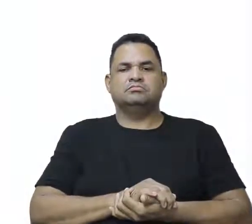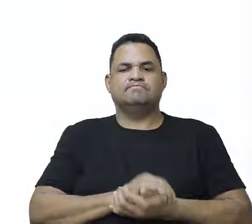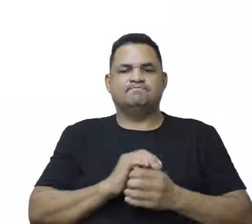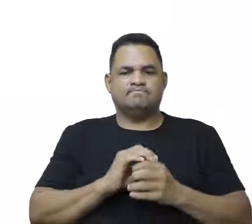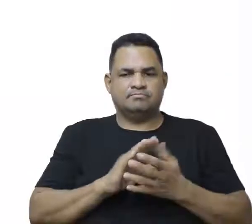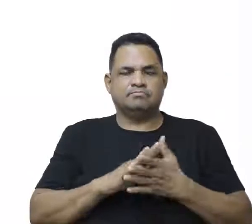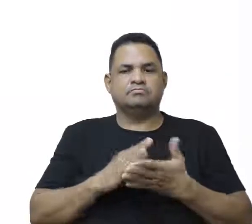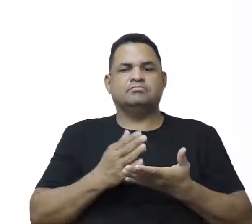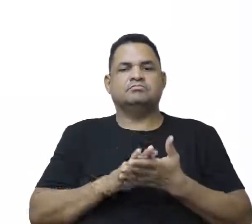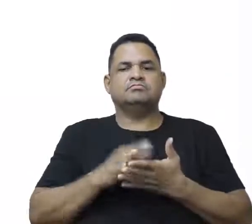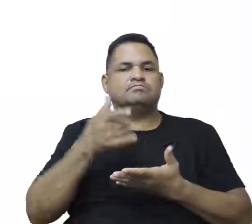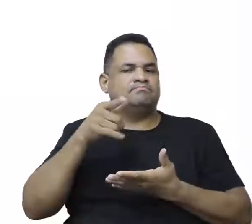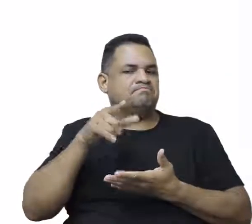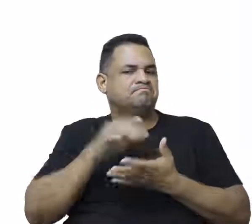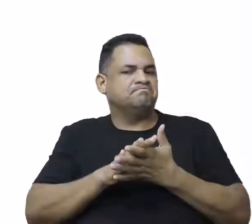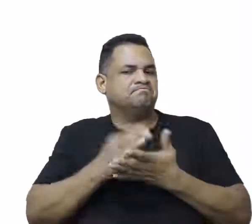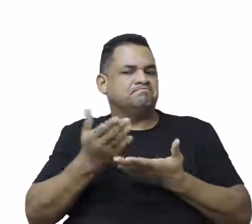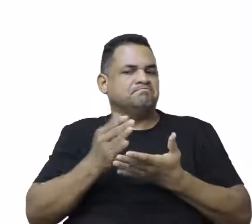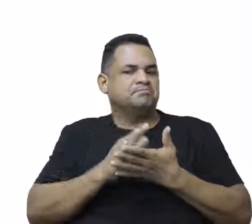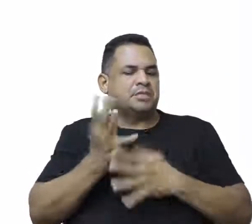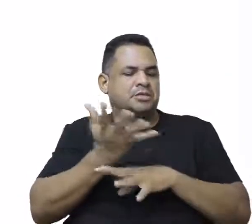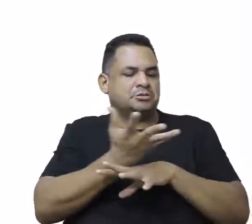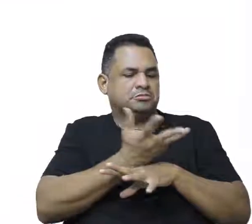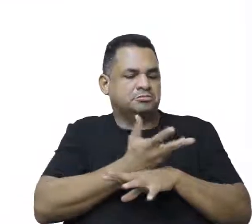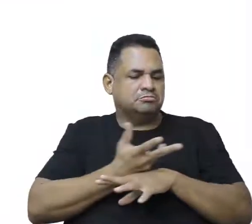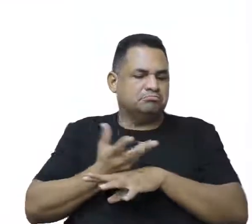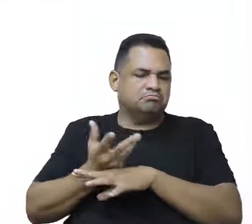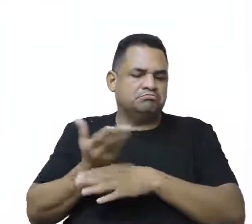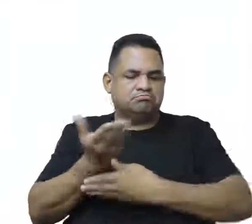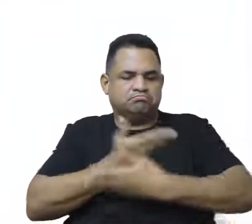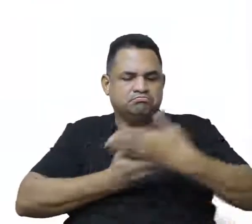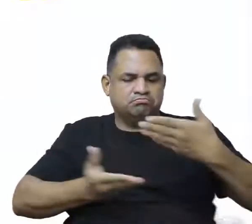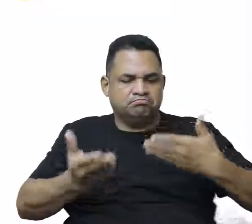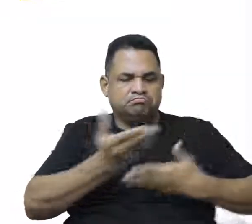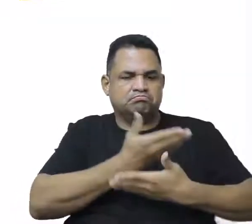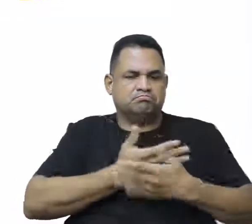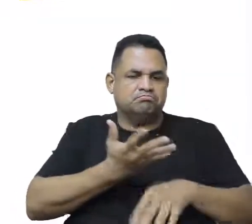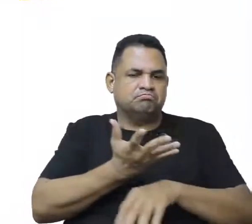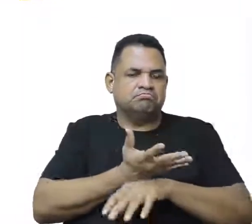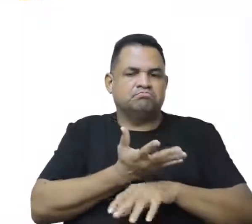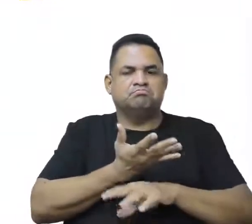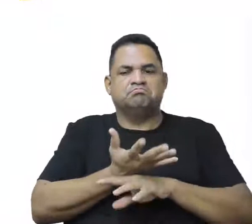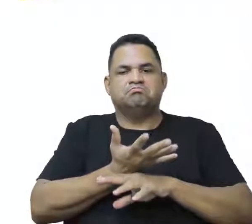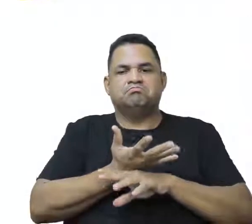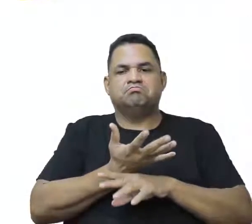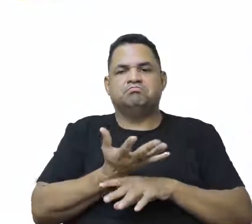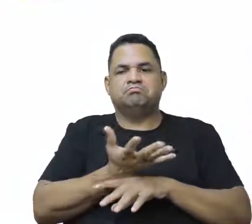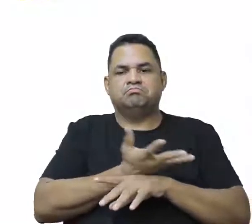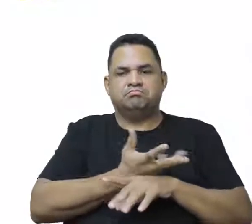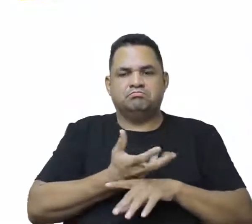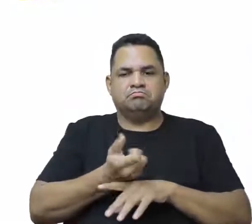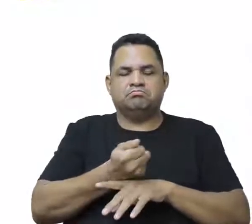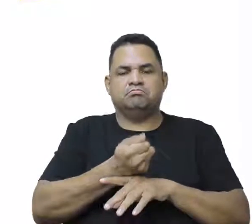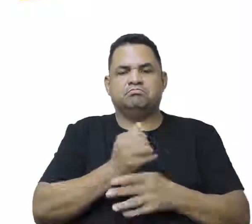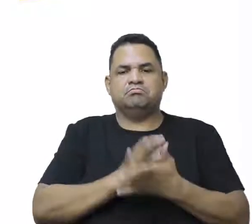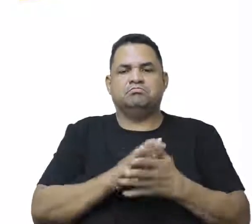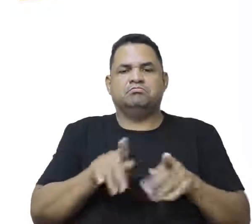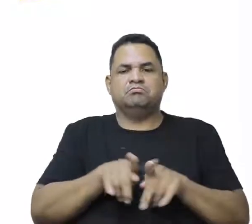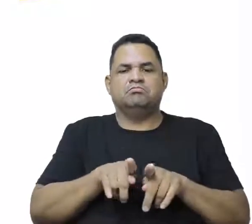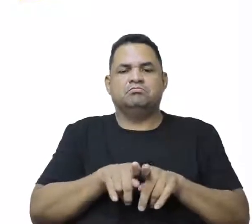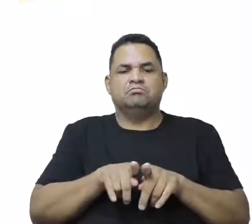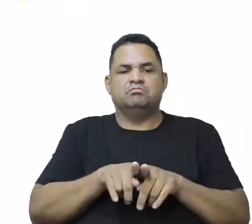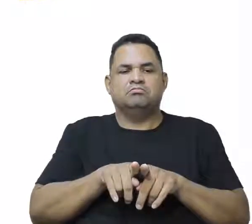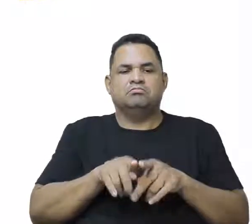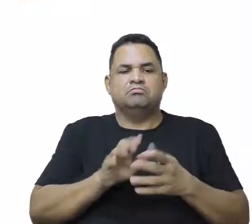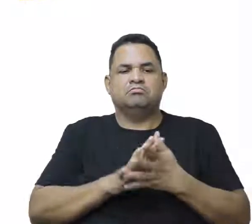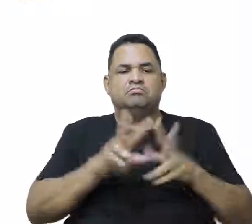serve para reforçar o caráter interdisciplinar. Como eu disse, tem questões que são interdisciplinar. Ele também